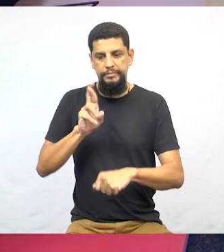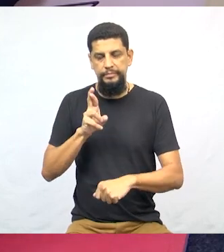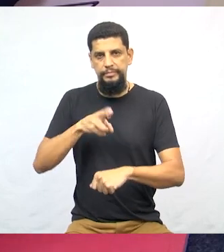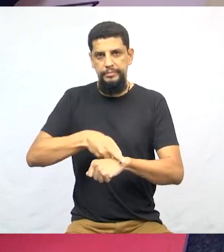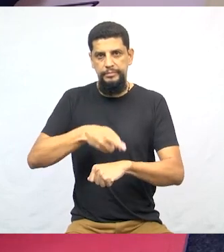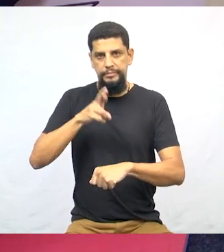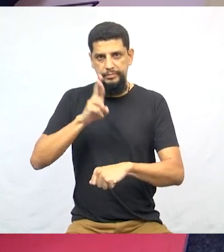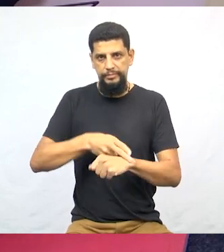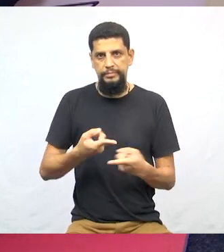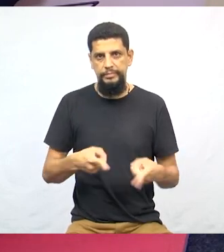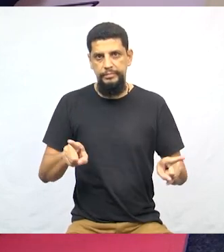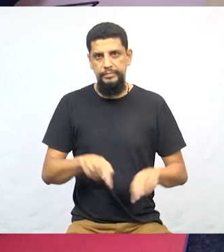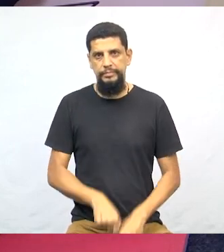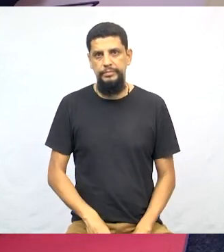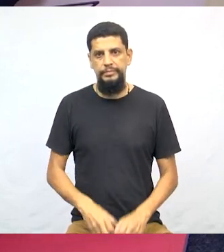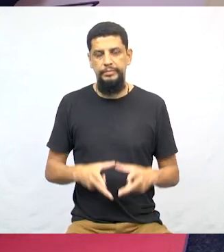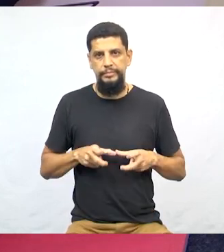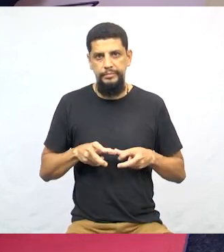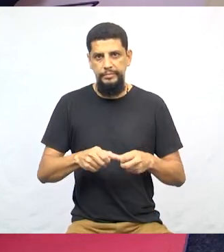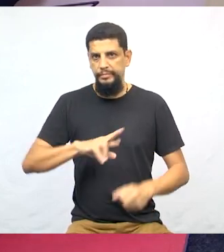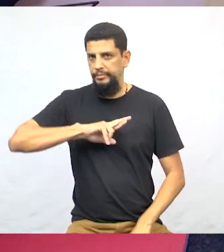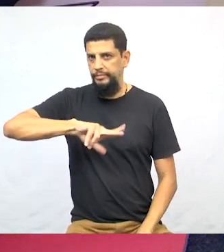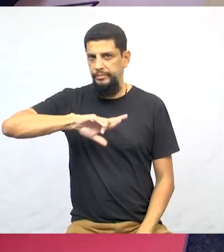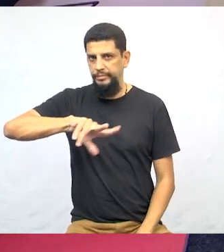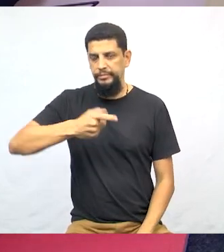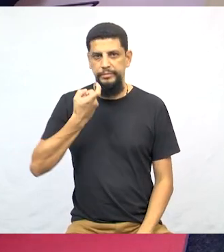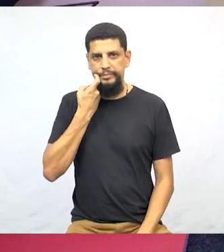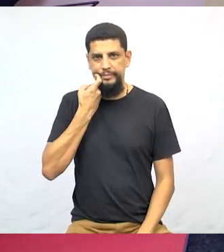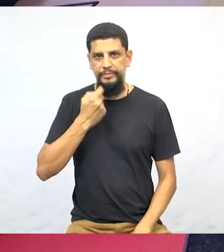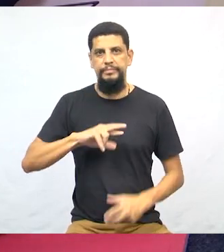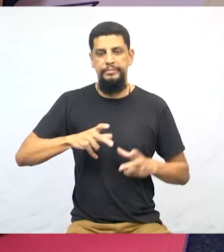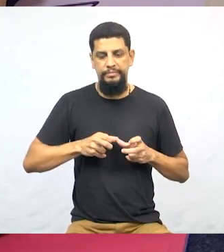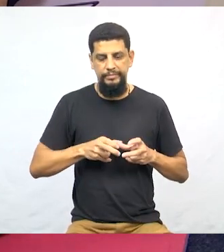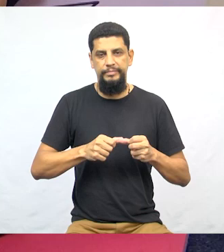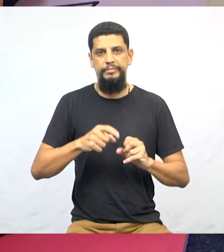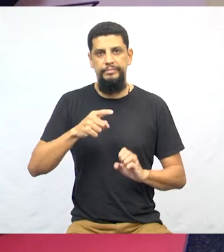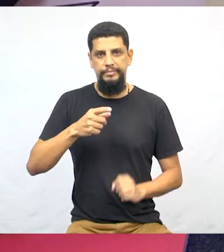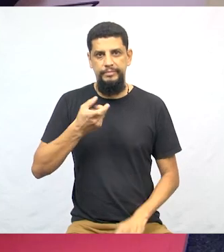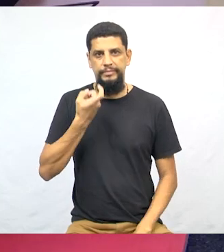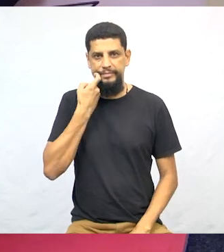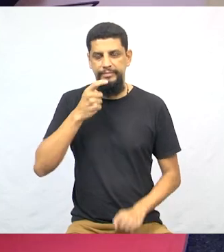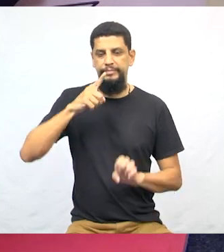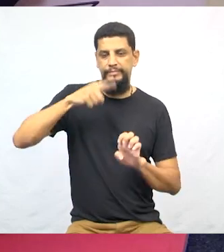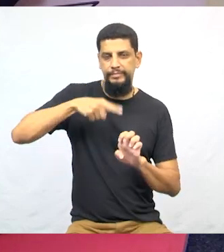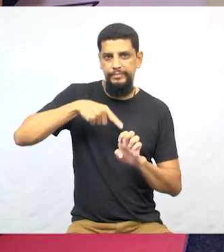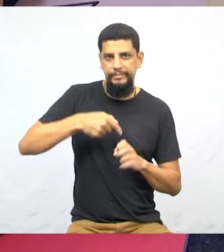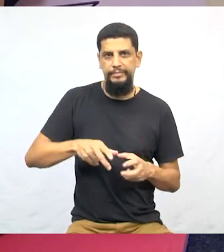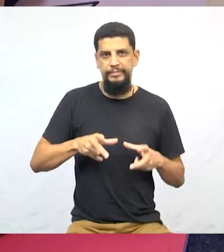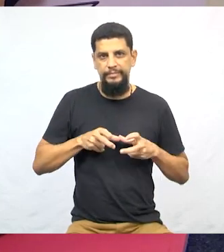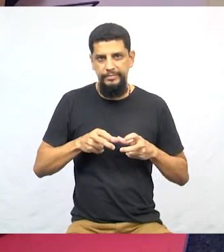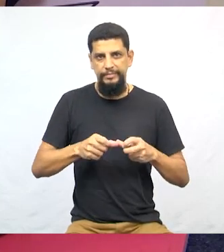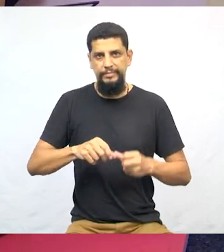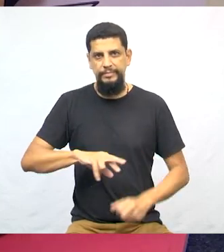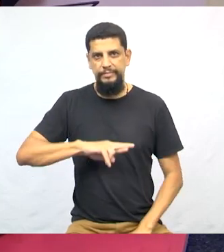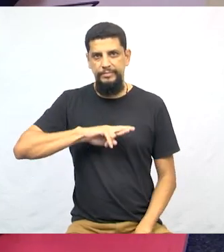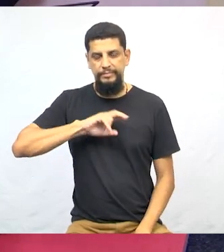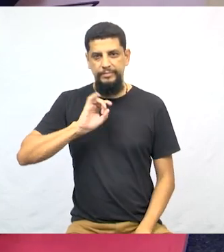dessa música. Isso mesmo. Vamos de novo? Vamos. Caranguejo não é peixe, caranguejo peixe